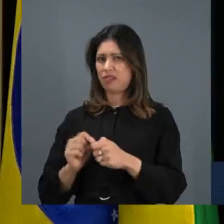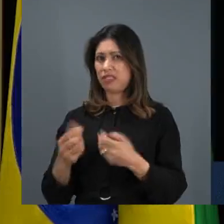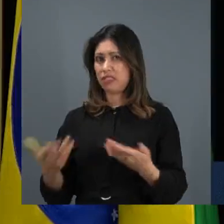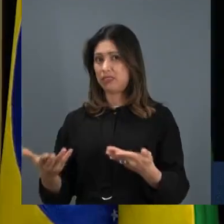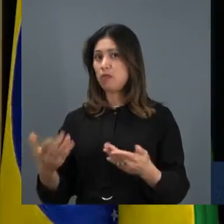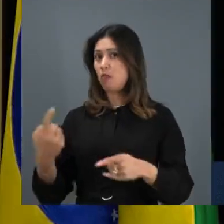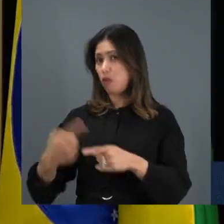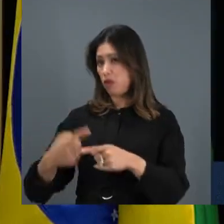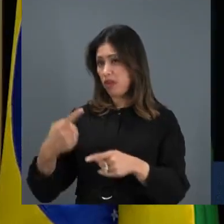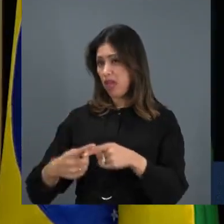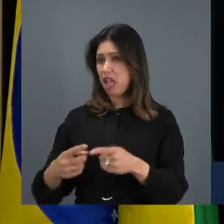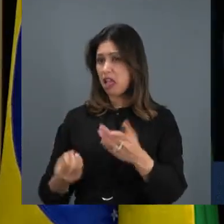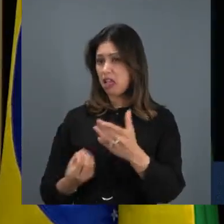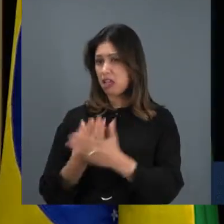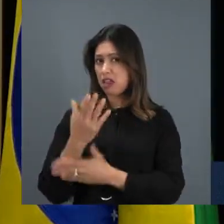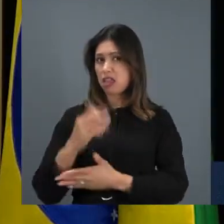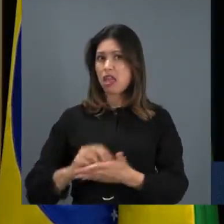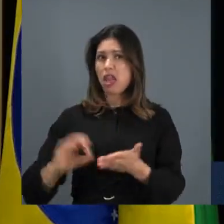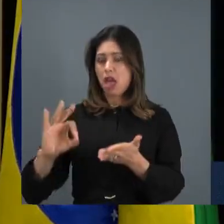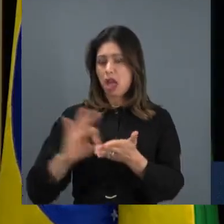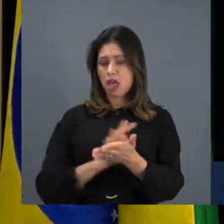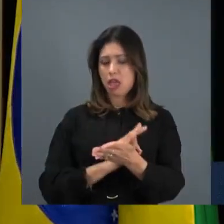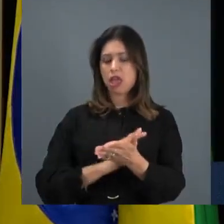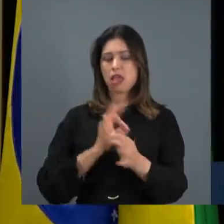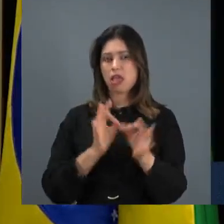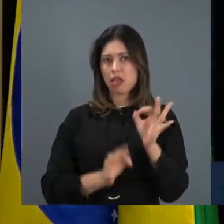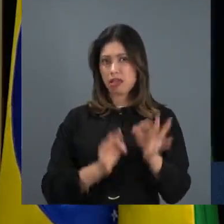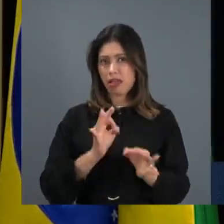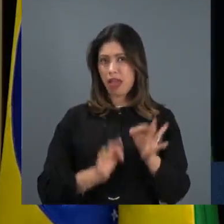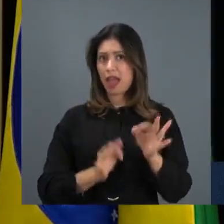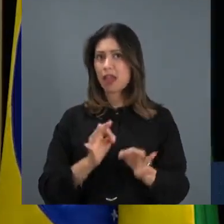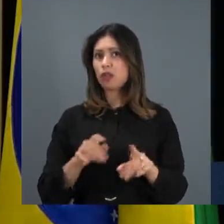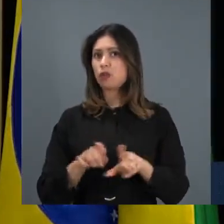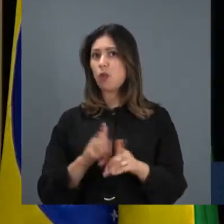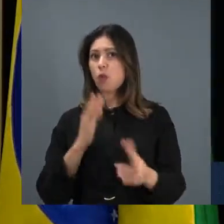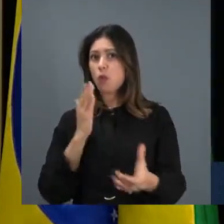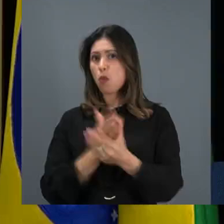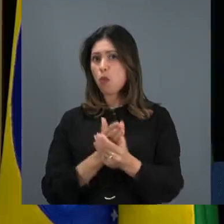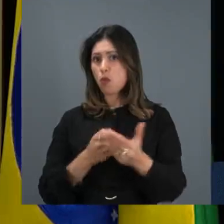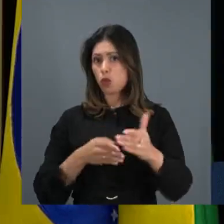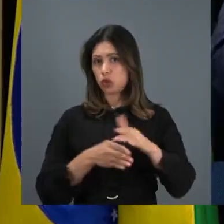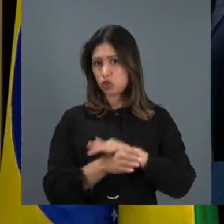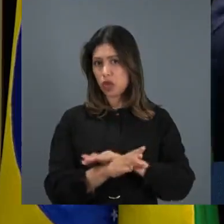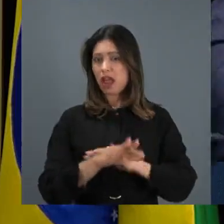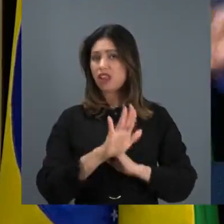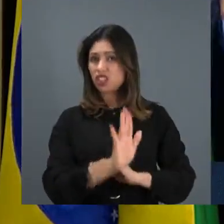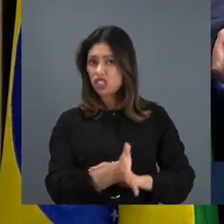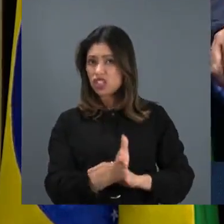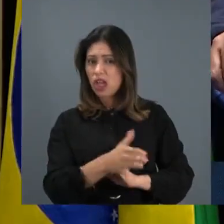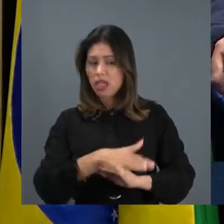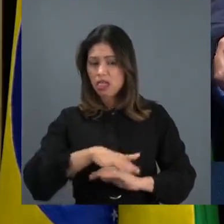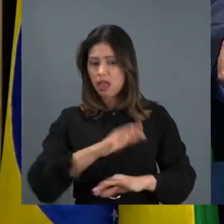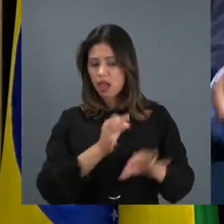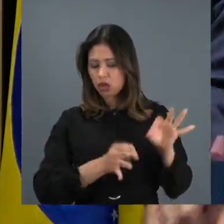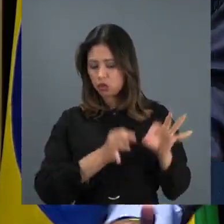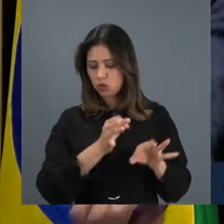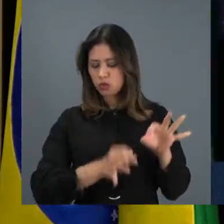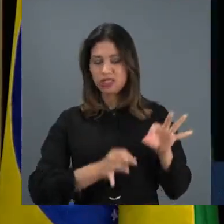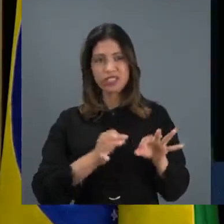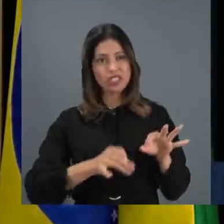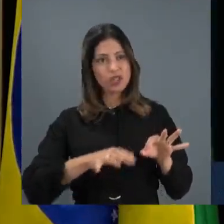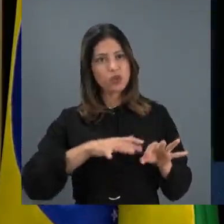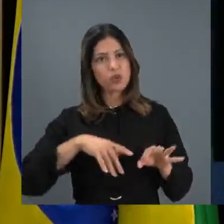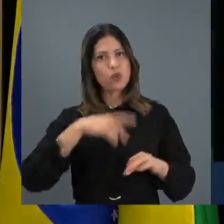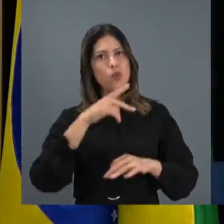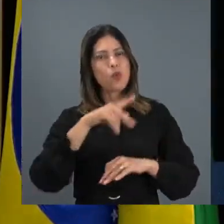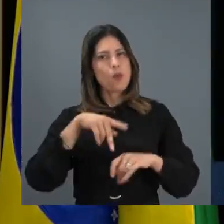inquéritos controversos, abertos de ofício, sem observar o ordenamento jurídico do país, abertos de ofício